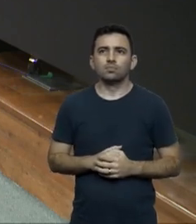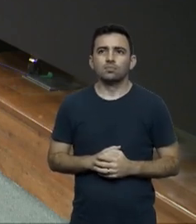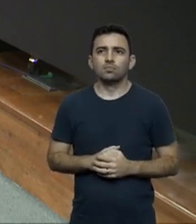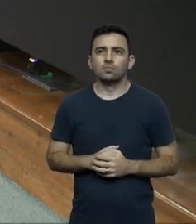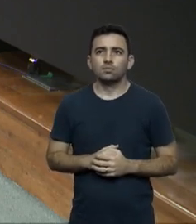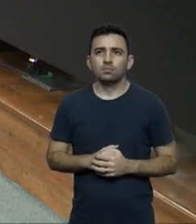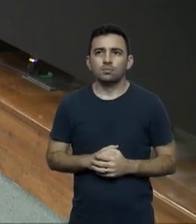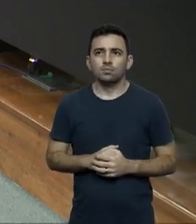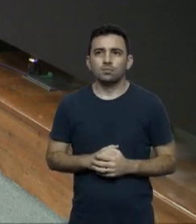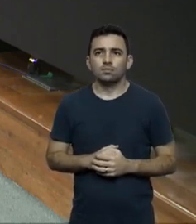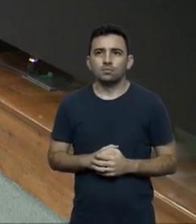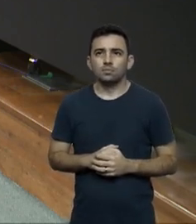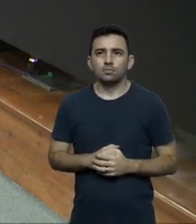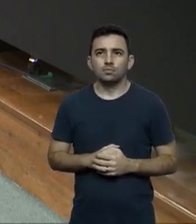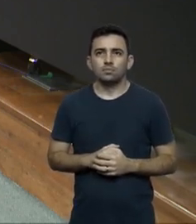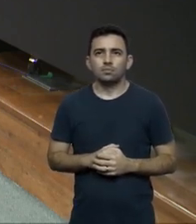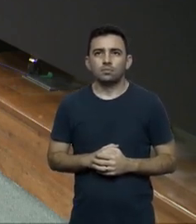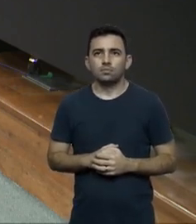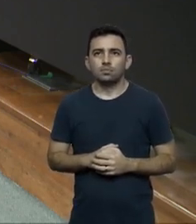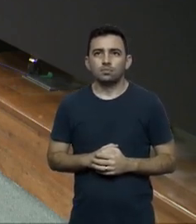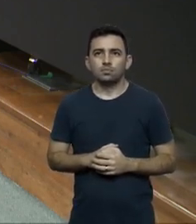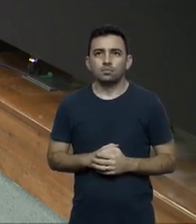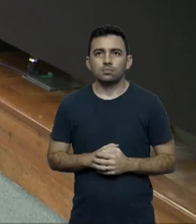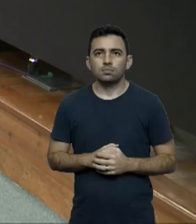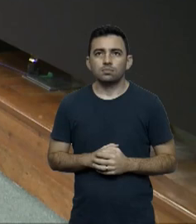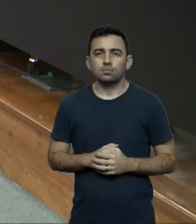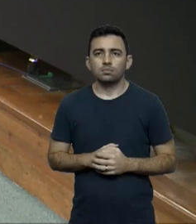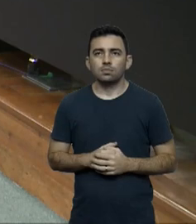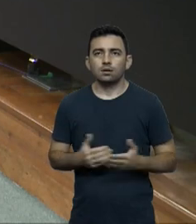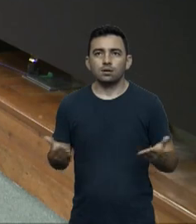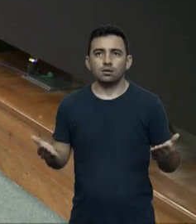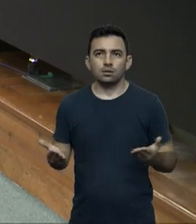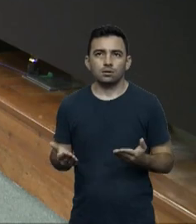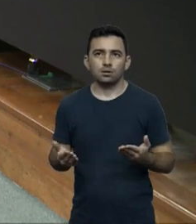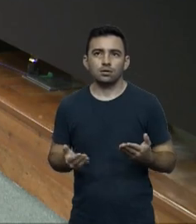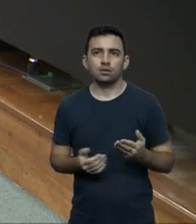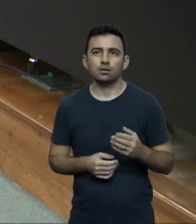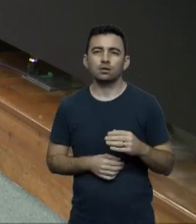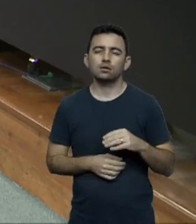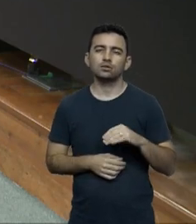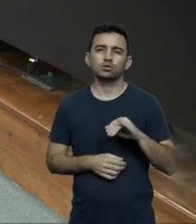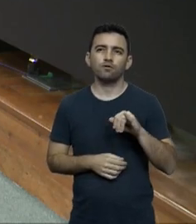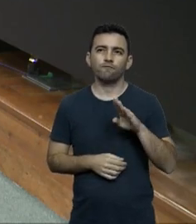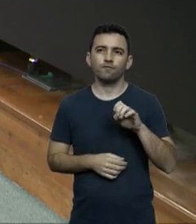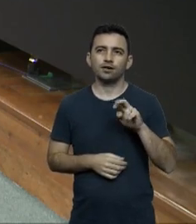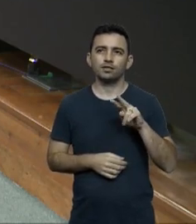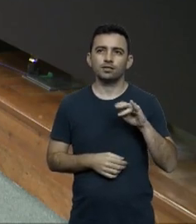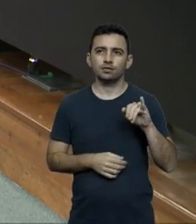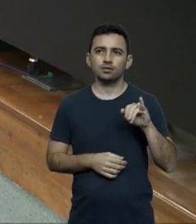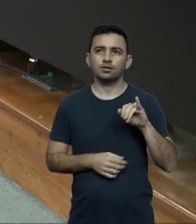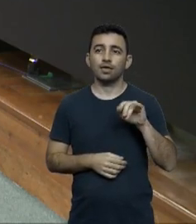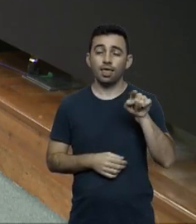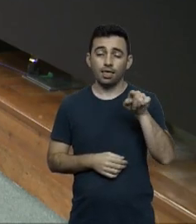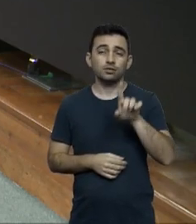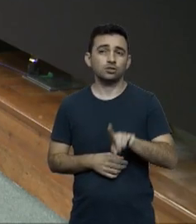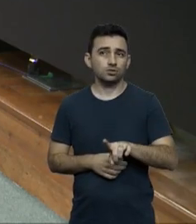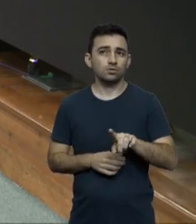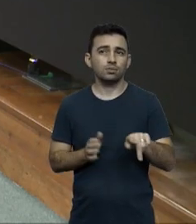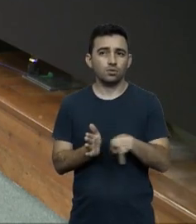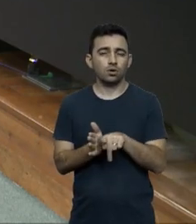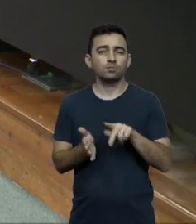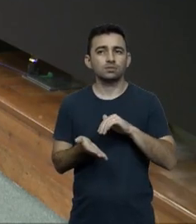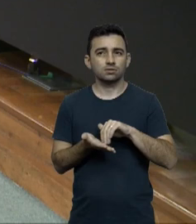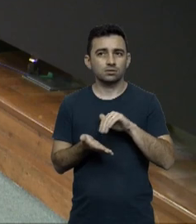Evandro elivane que fecha a sequência de falas a Elivânia que a diretora da secretaria